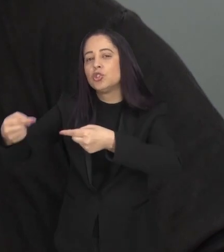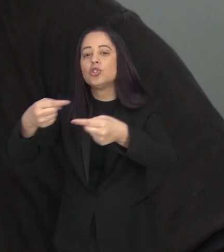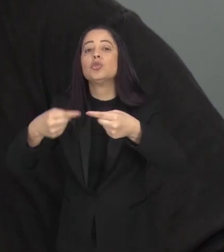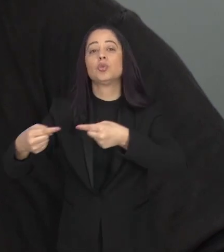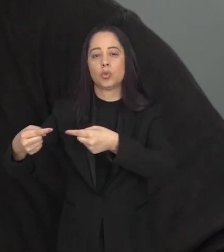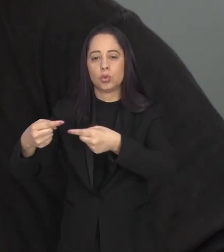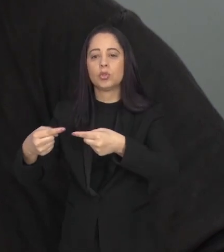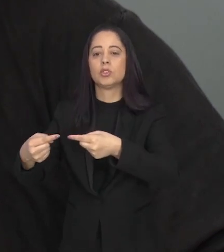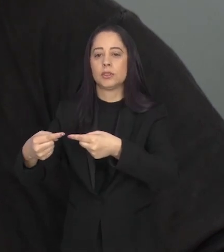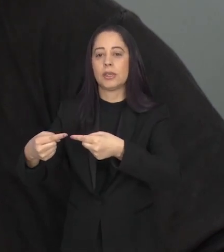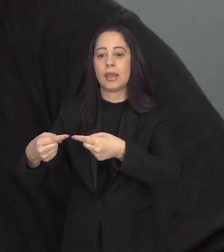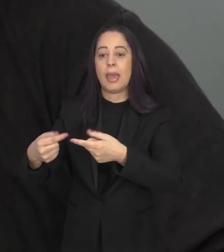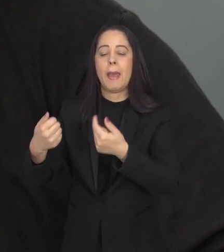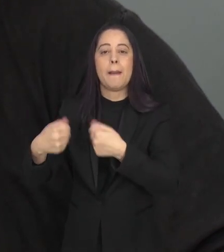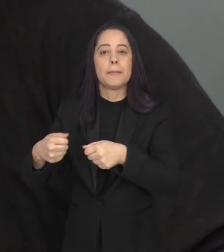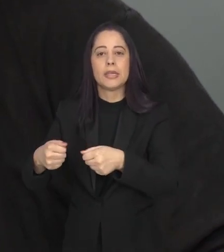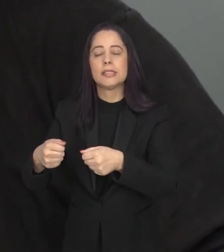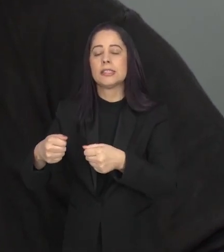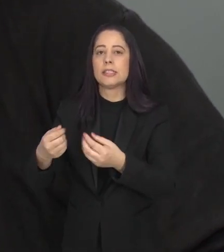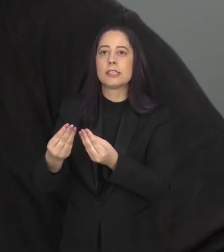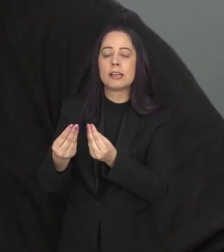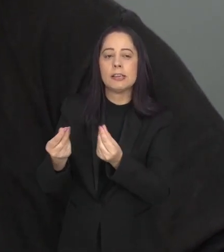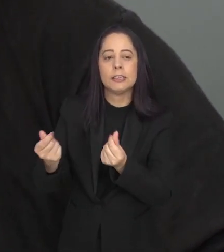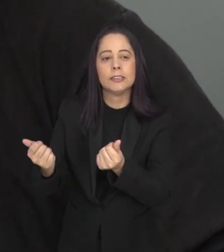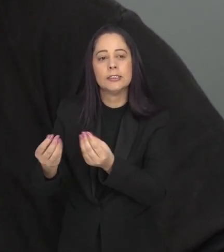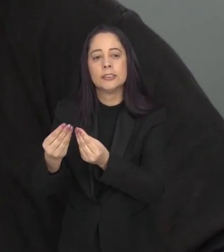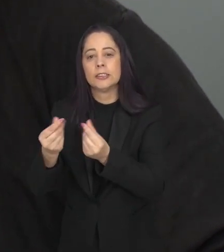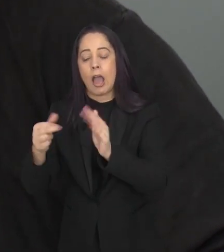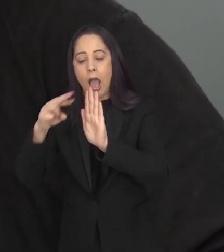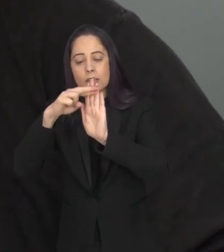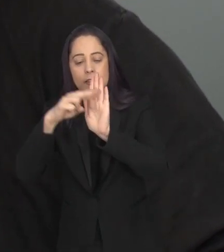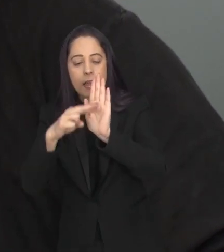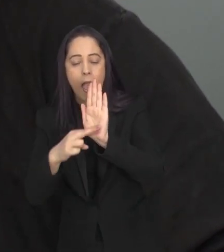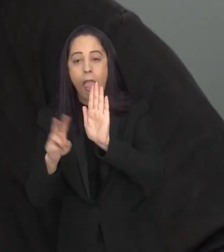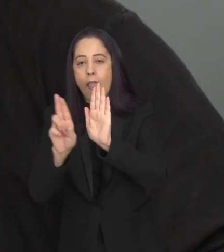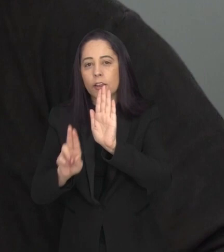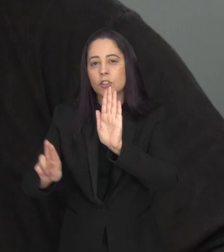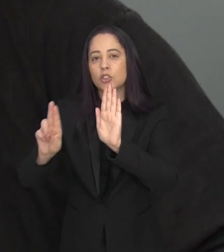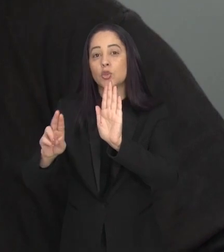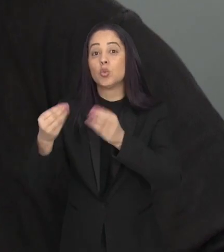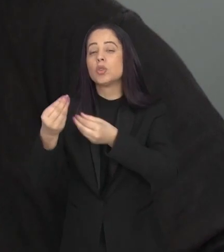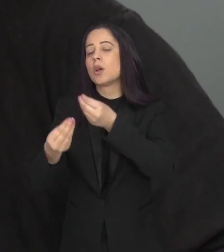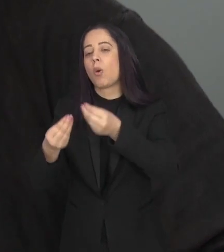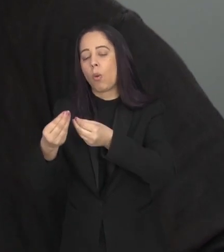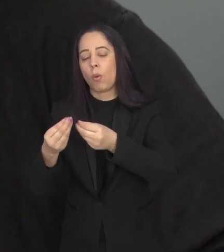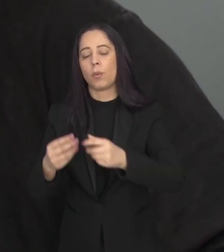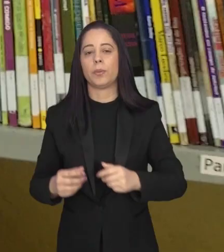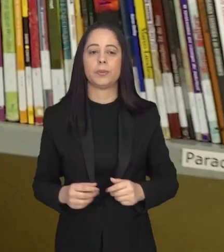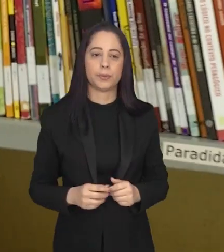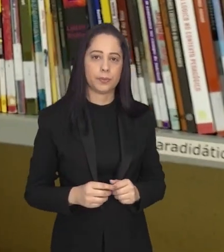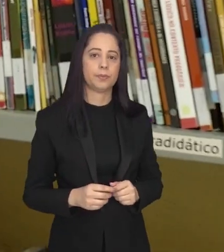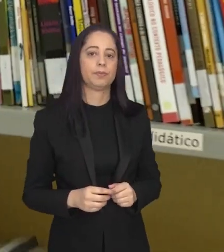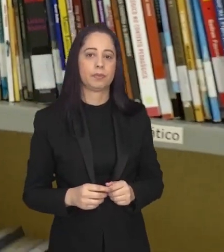ali um refinamento nessas regras de uso, na regra de desenvolvimento da própria